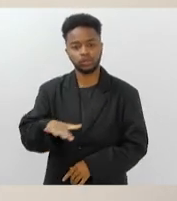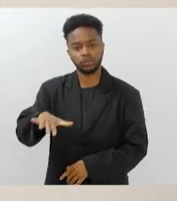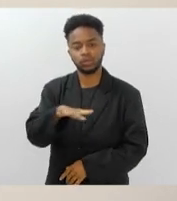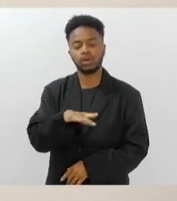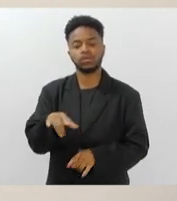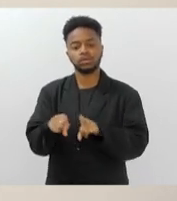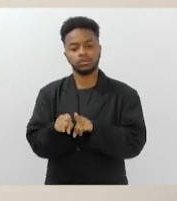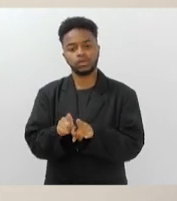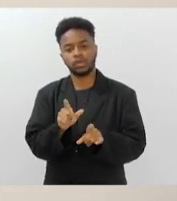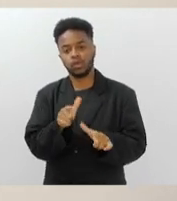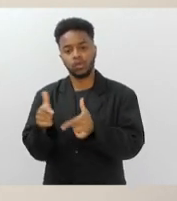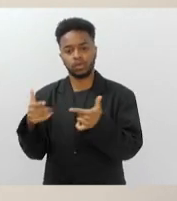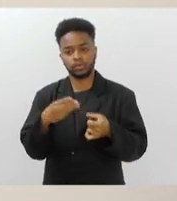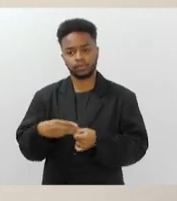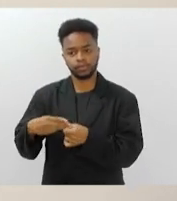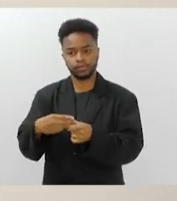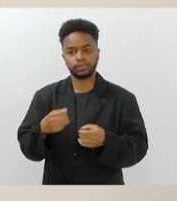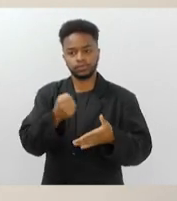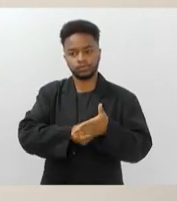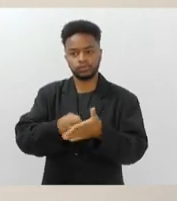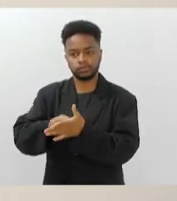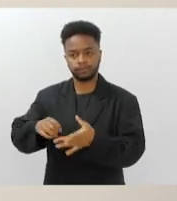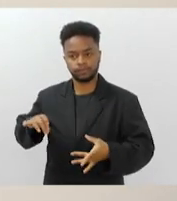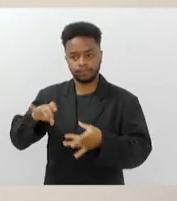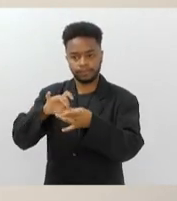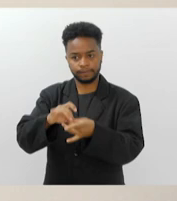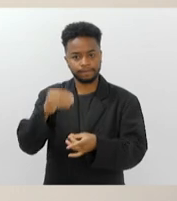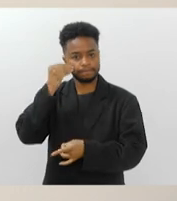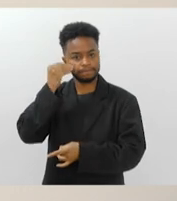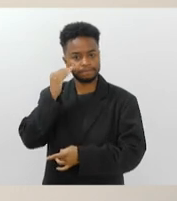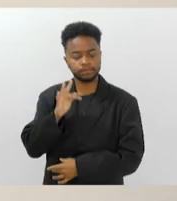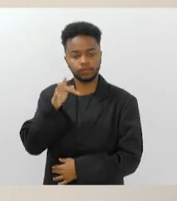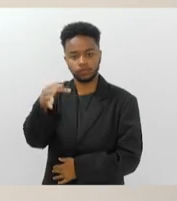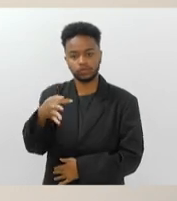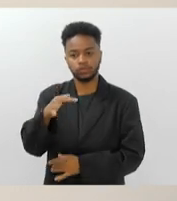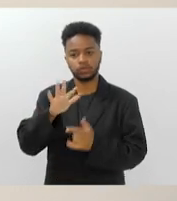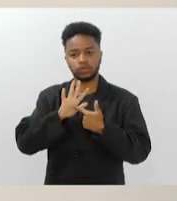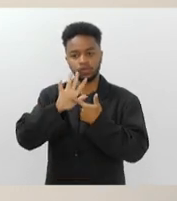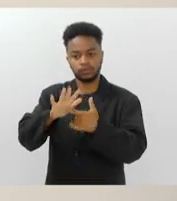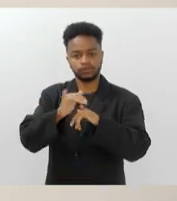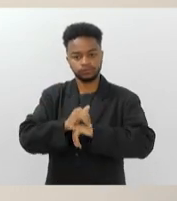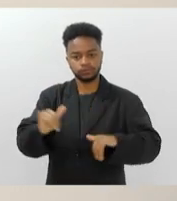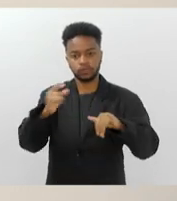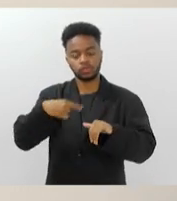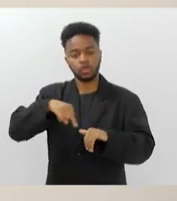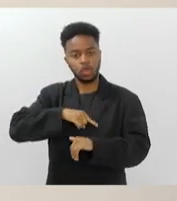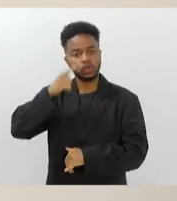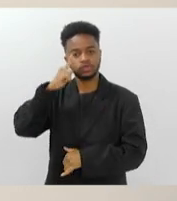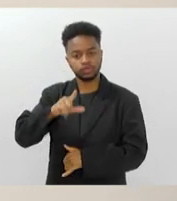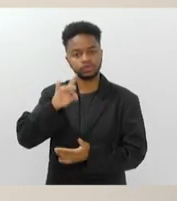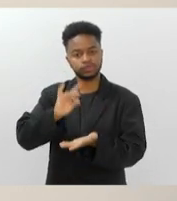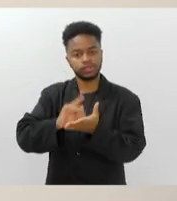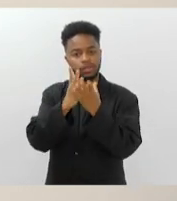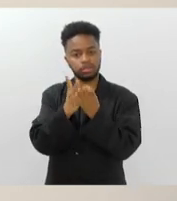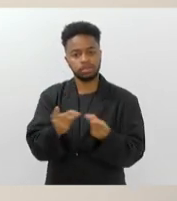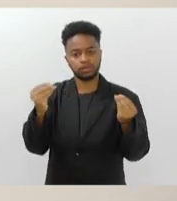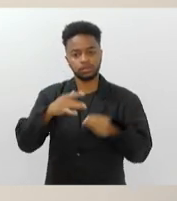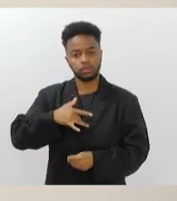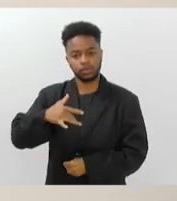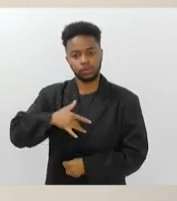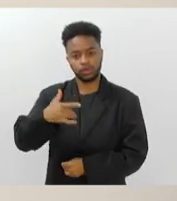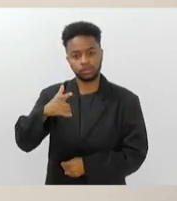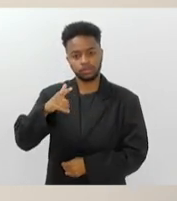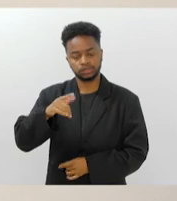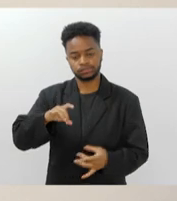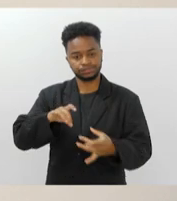municipais eh nessa luta conjunta para que um dia a gente consiga dizer que a gente realmente eliminou a tuberculose com problema de saúde pública